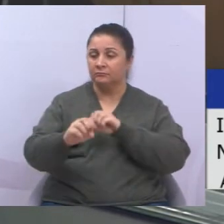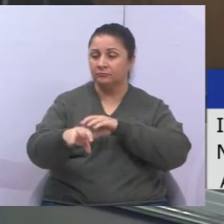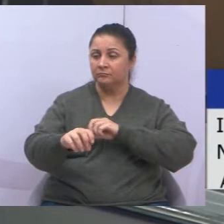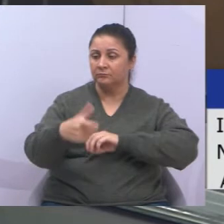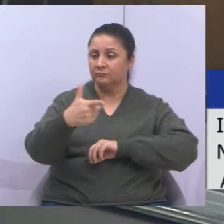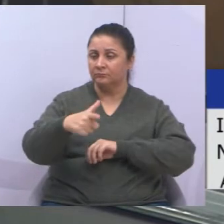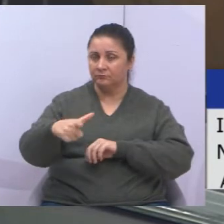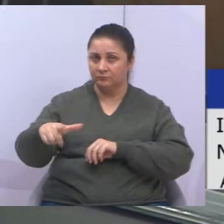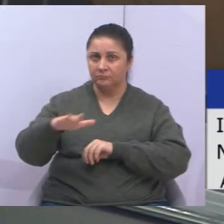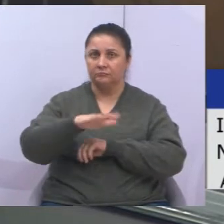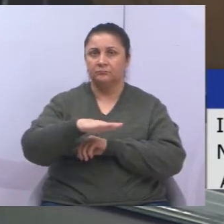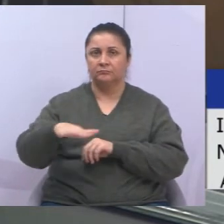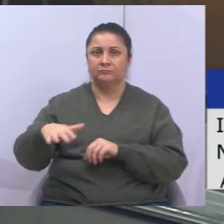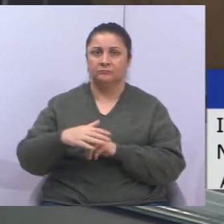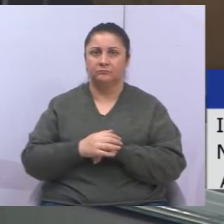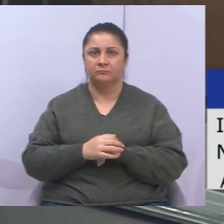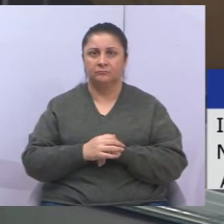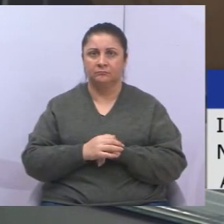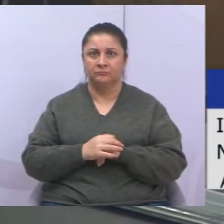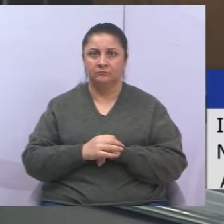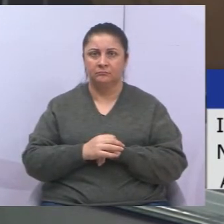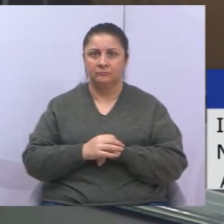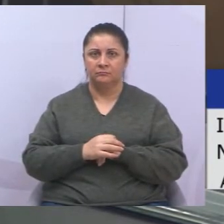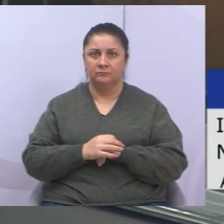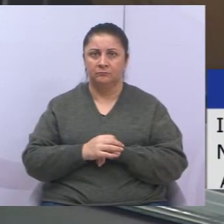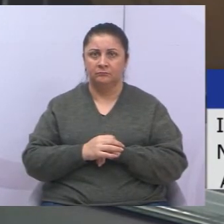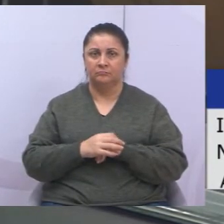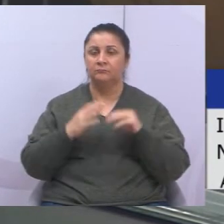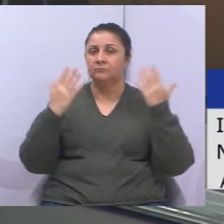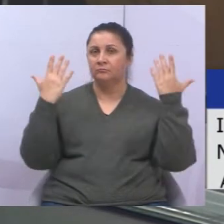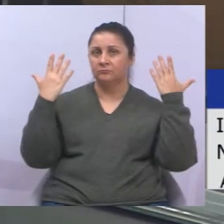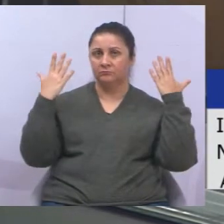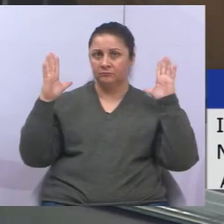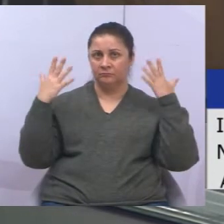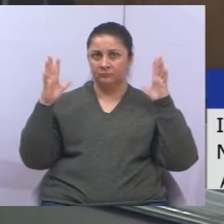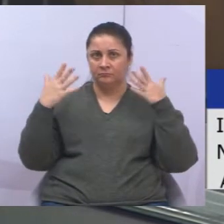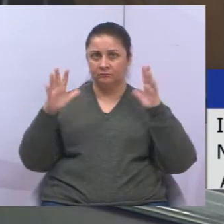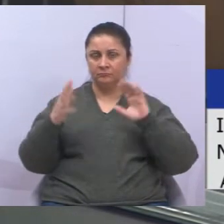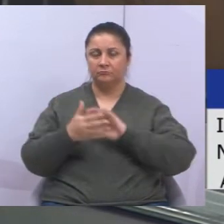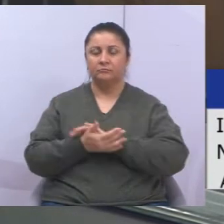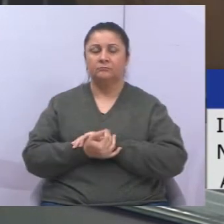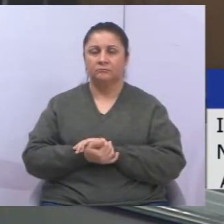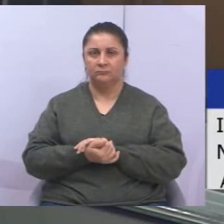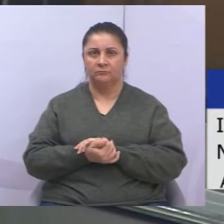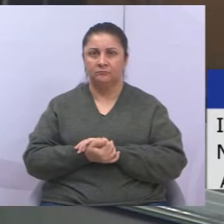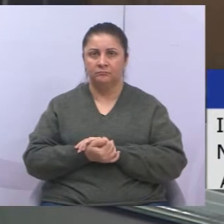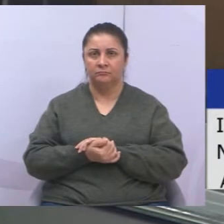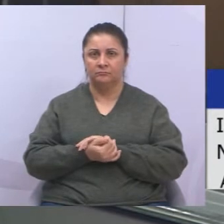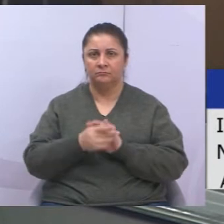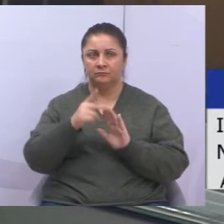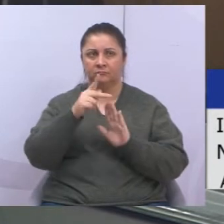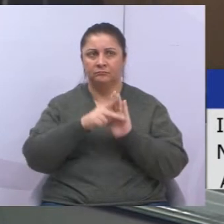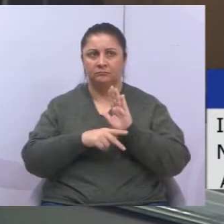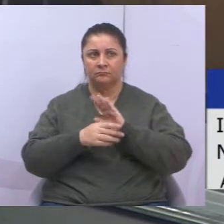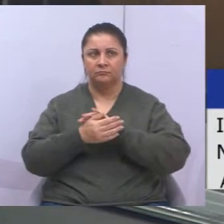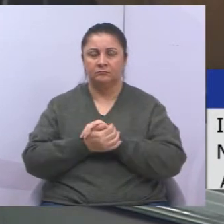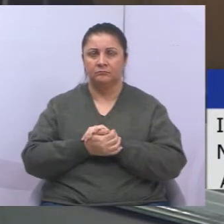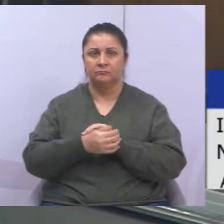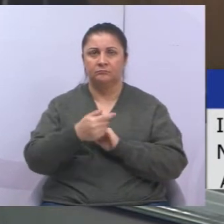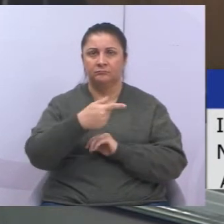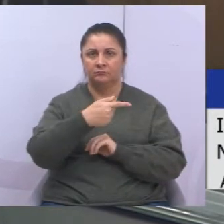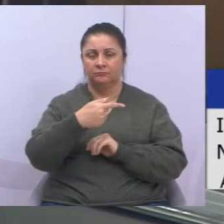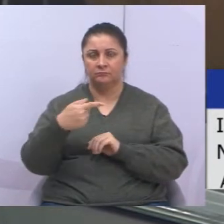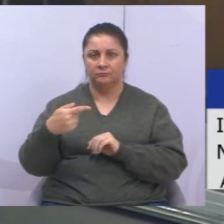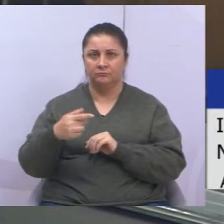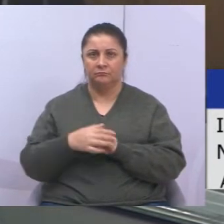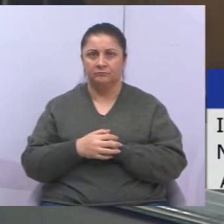outras crianças. E quero deixar aqui os meus parabéns pela propositura. Será uma semana em